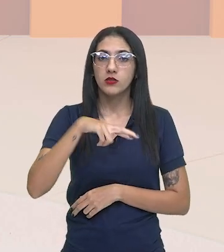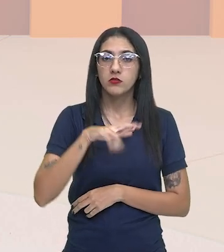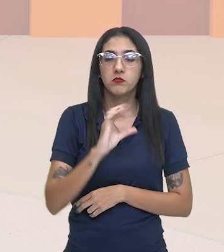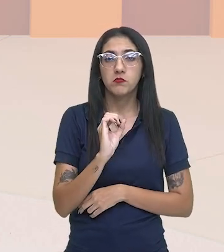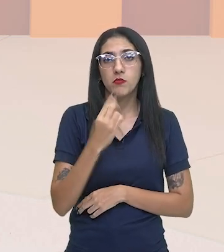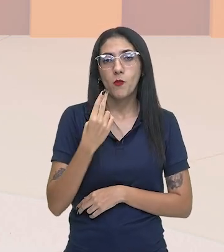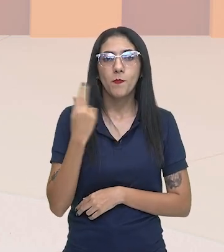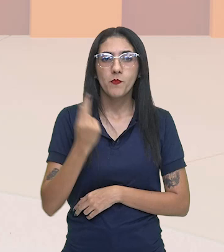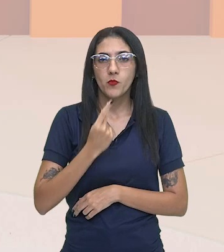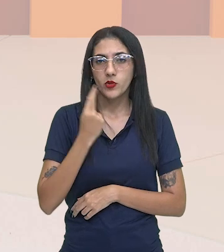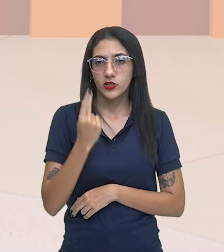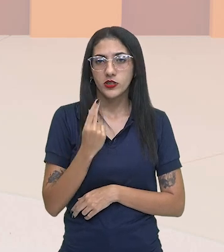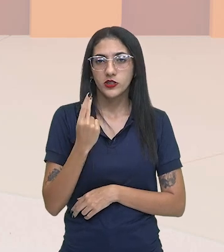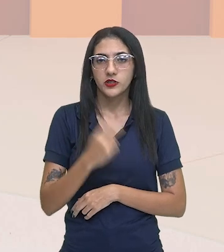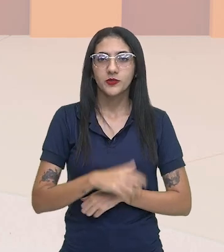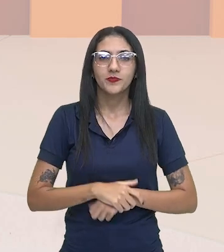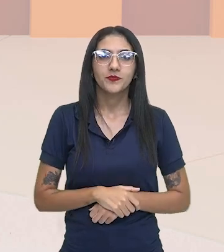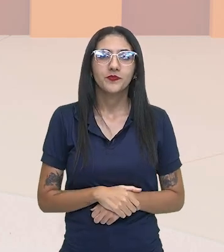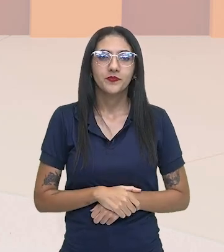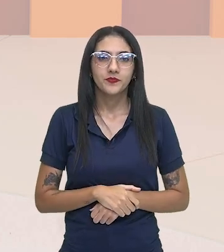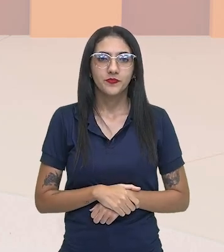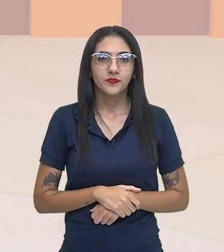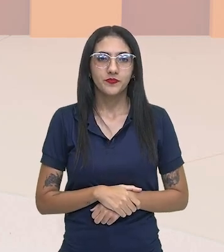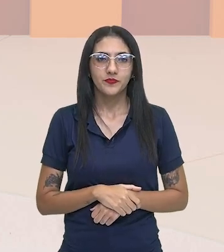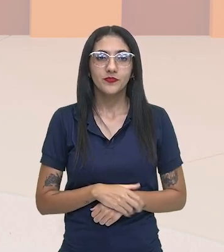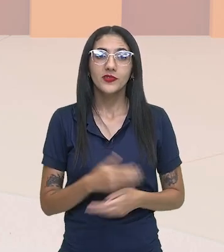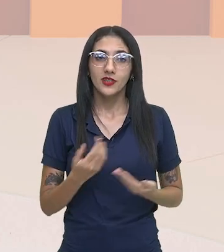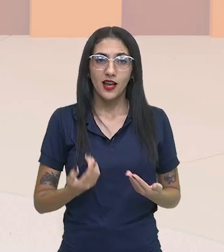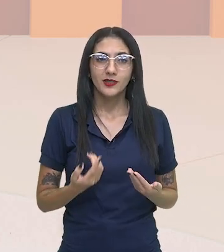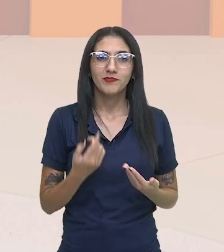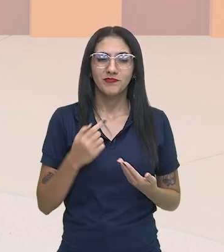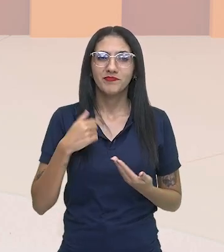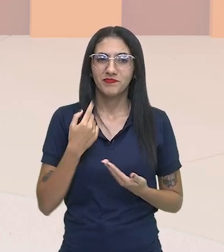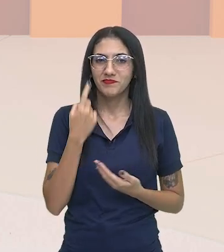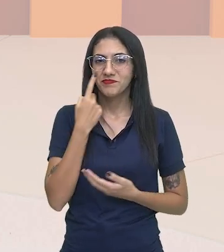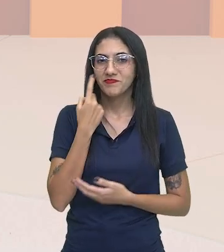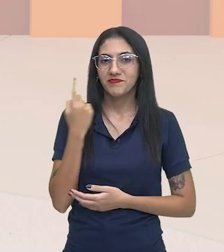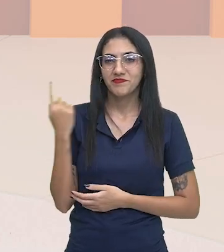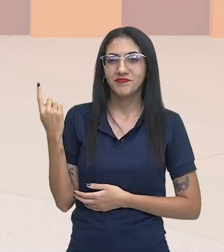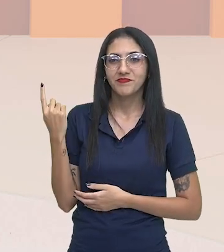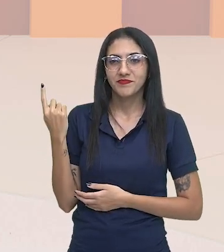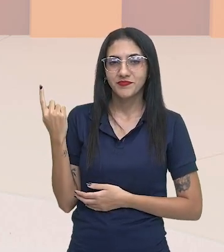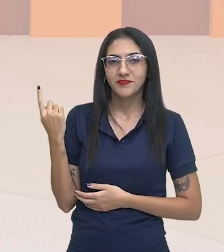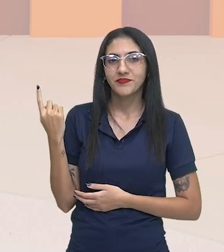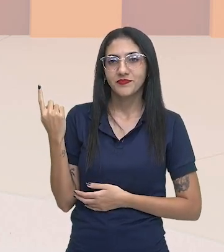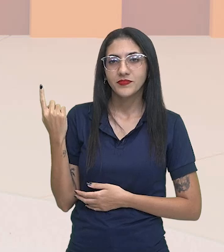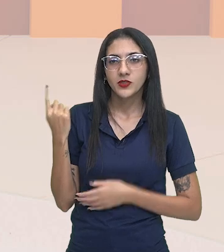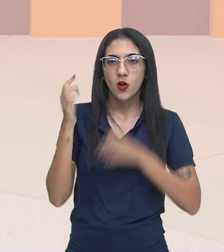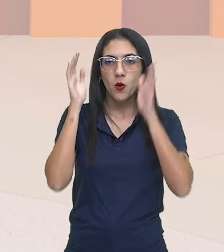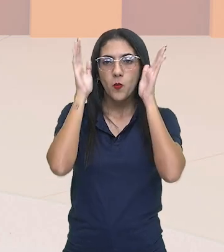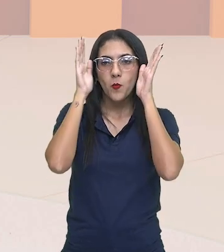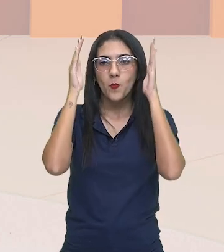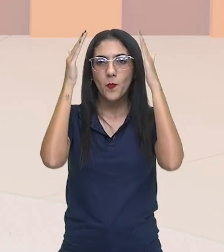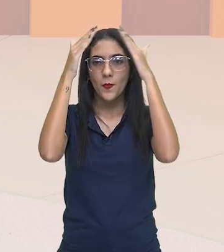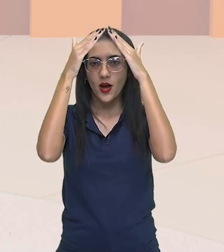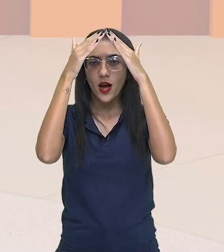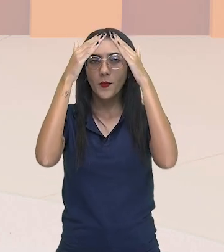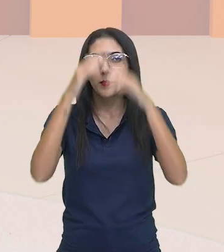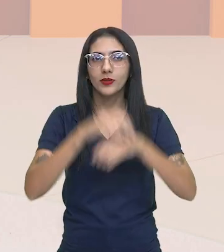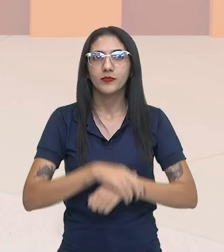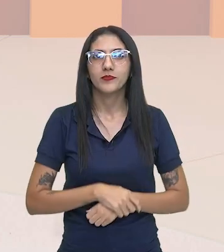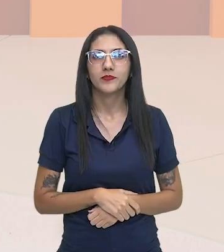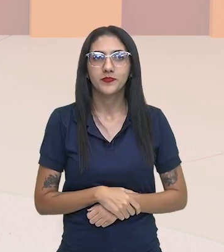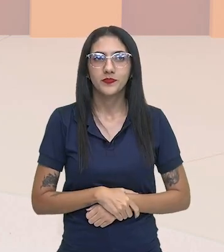bem. E aí, a gente tem aí como exemplo aí o nosso Papa, né? O Papa Francisco, que faleceu